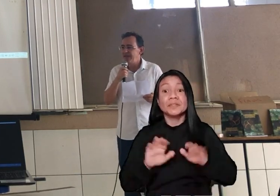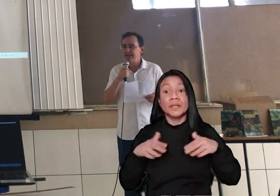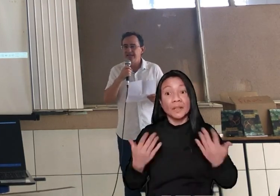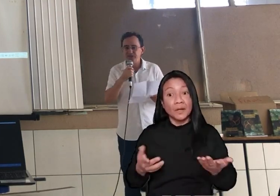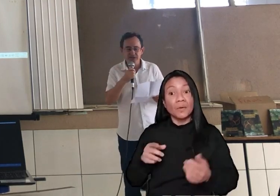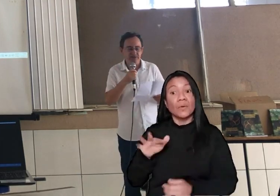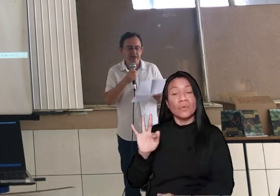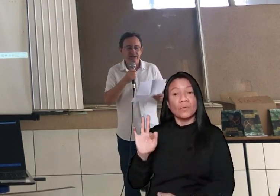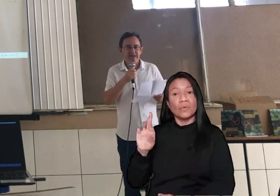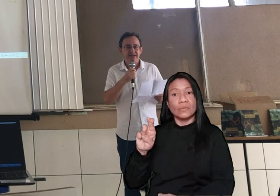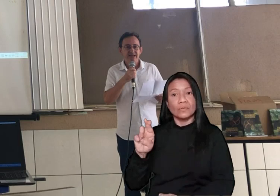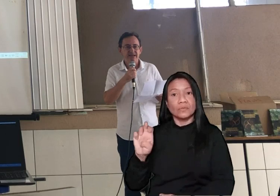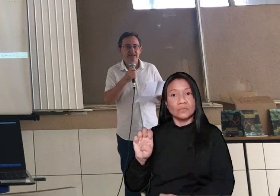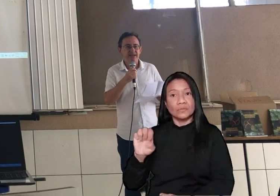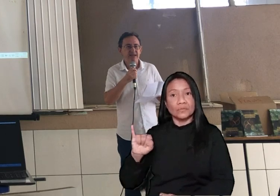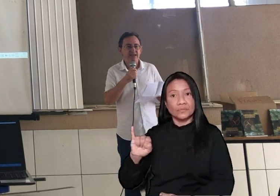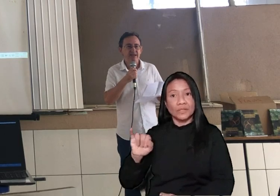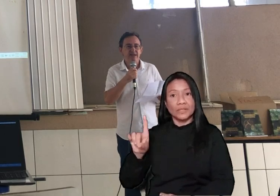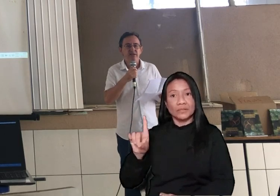bem criativa.